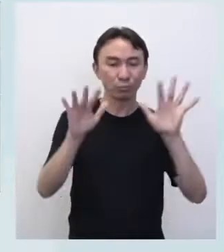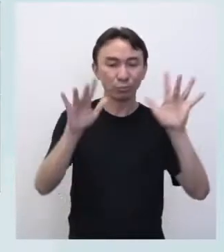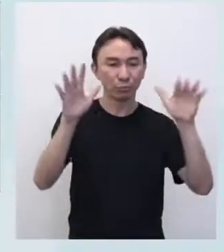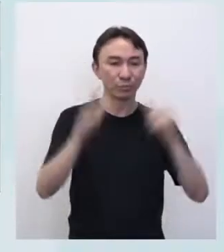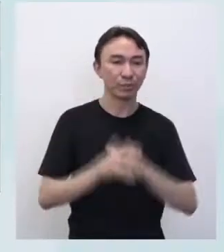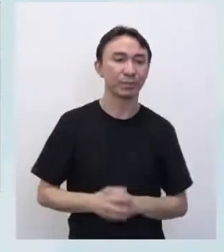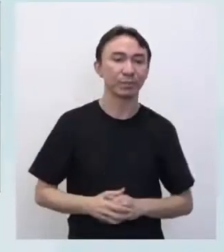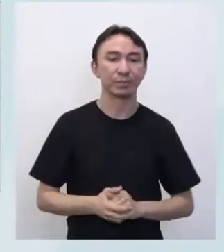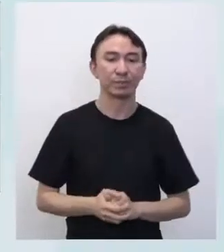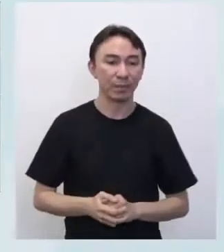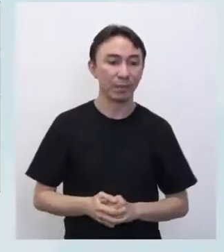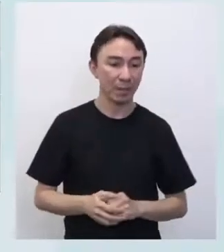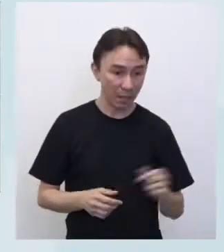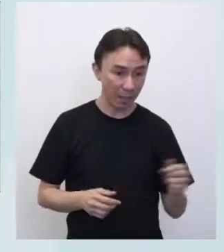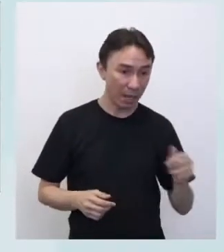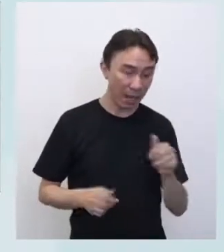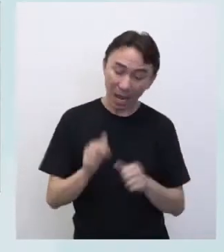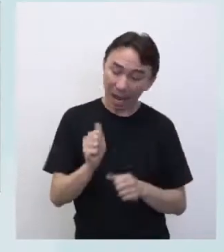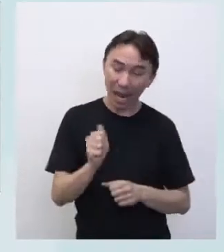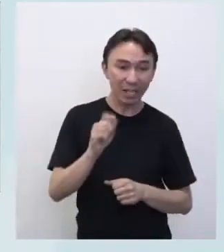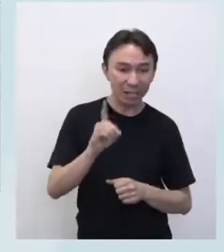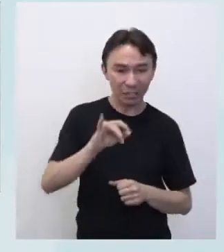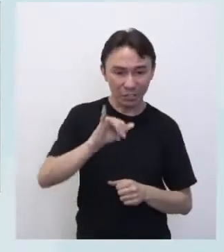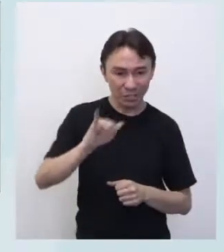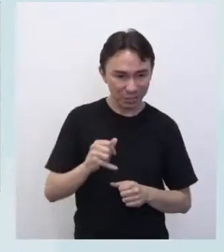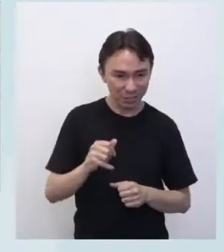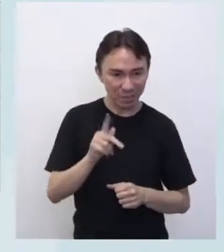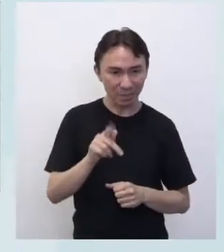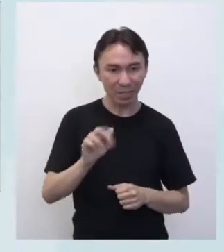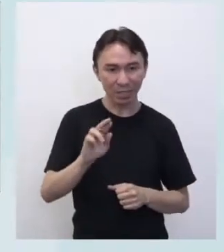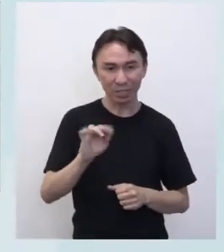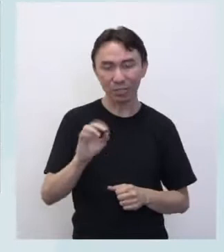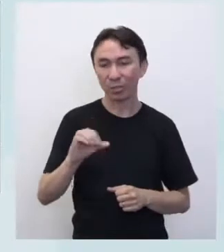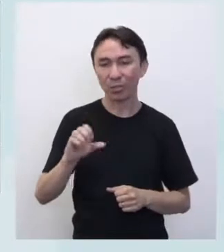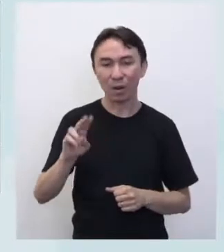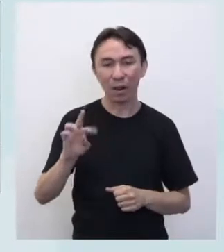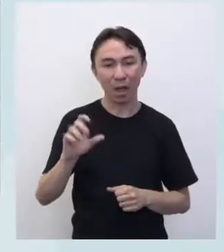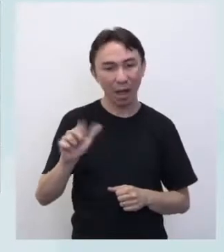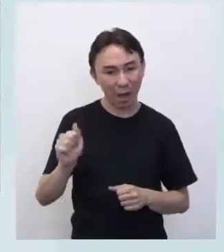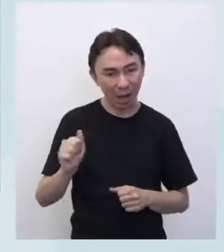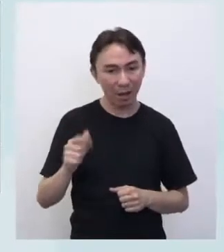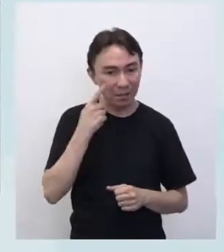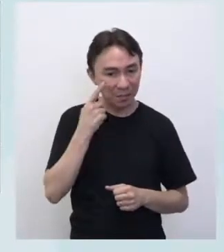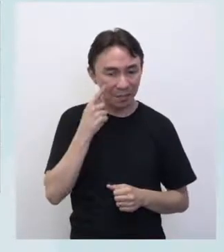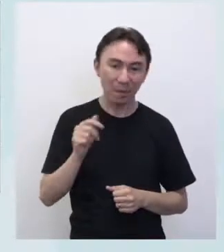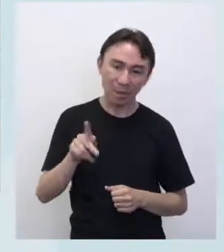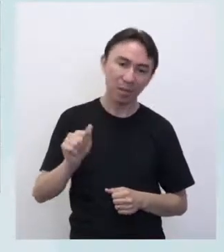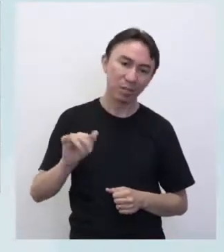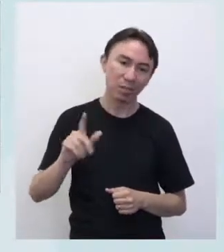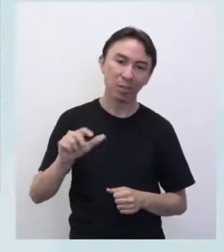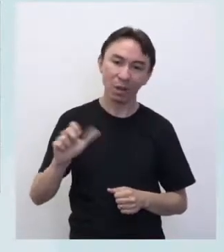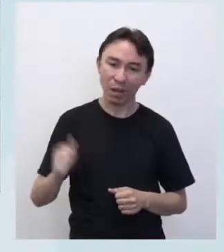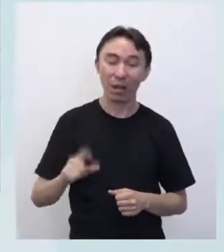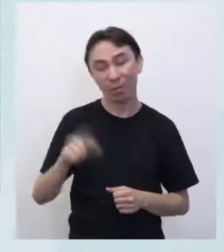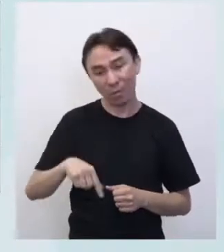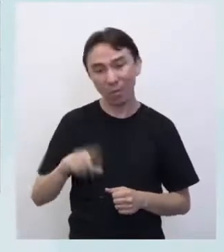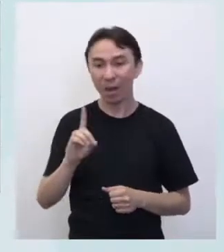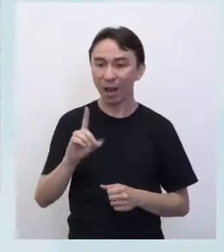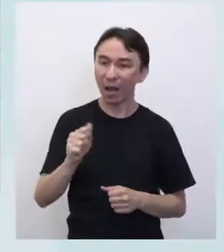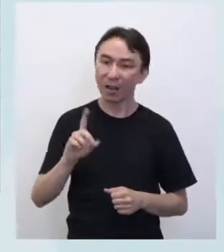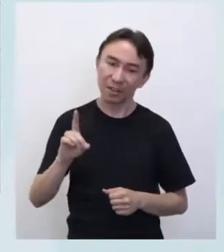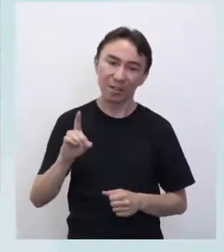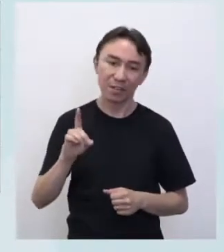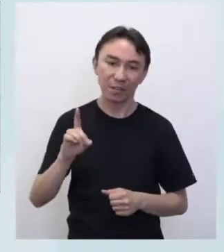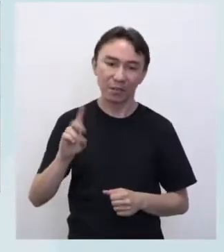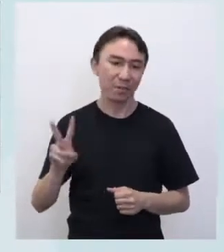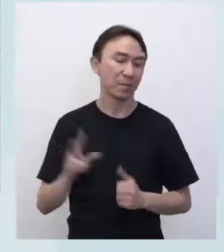que é um adjetivo, virou particularly. Particularmente. Que é um advérbio. Previous, que é um